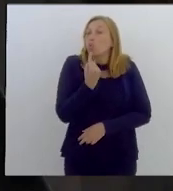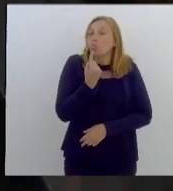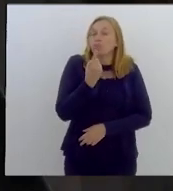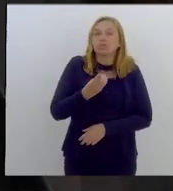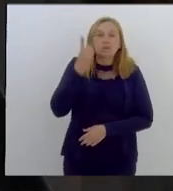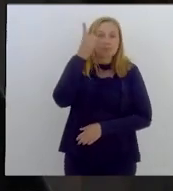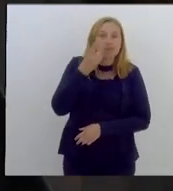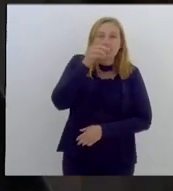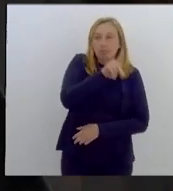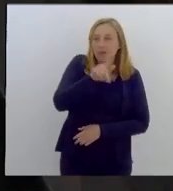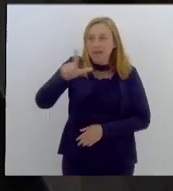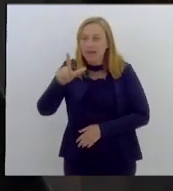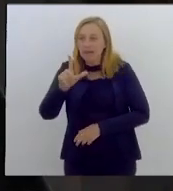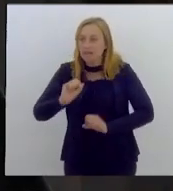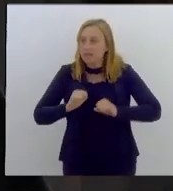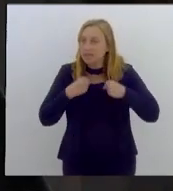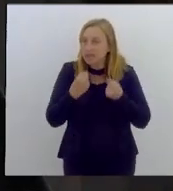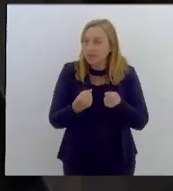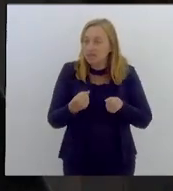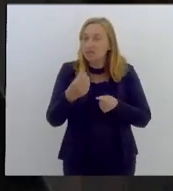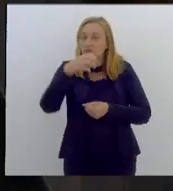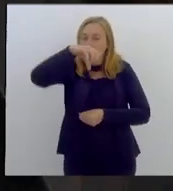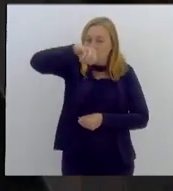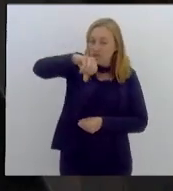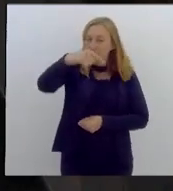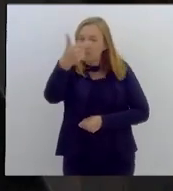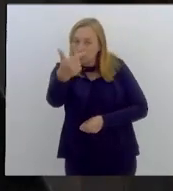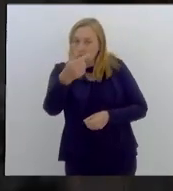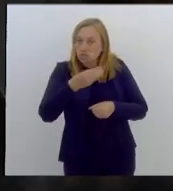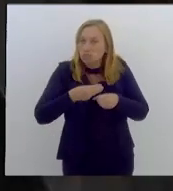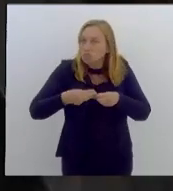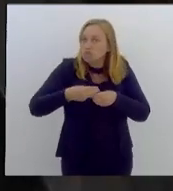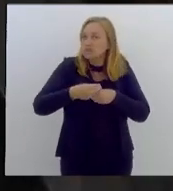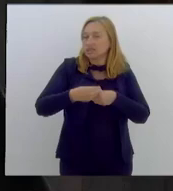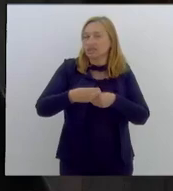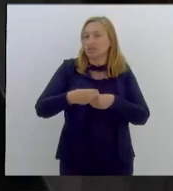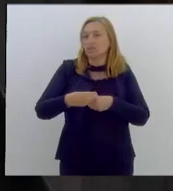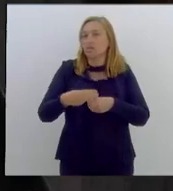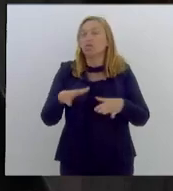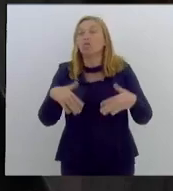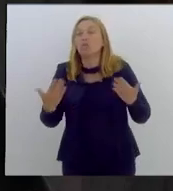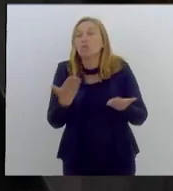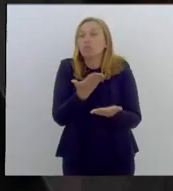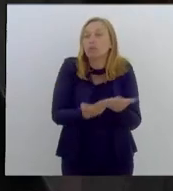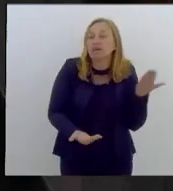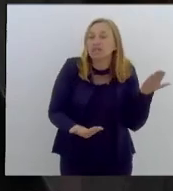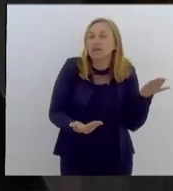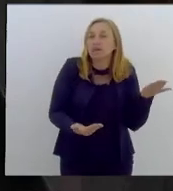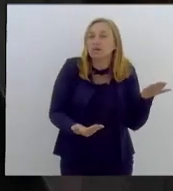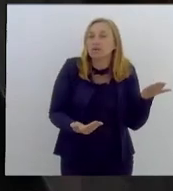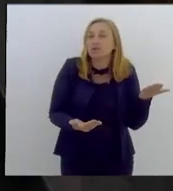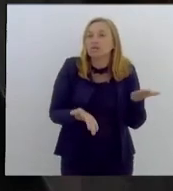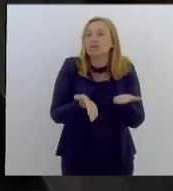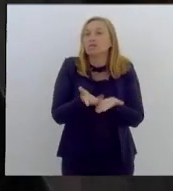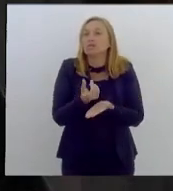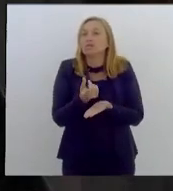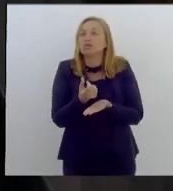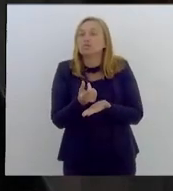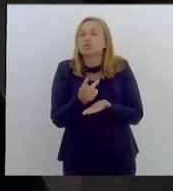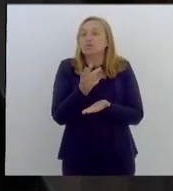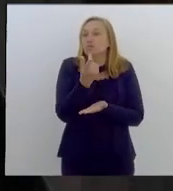PL que tenha defendido os 92 municípios quando perdeu-se os recursos do